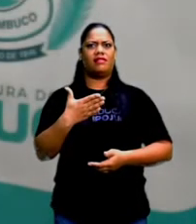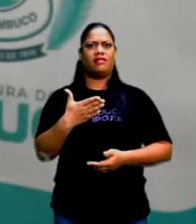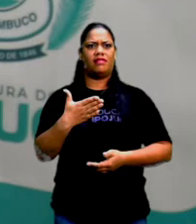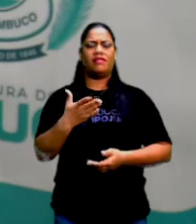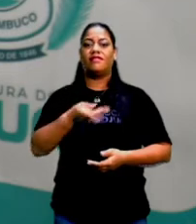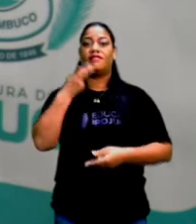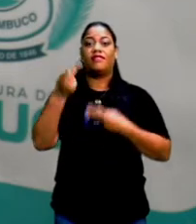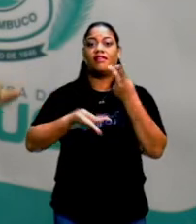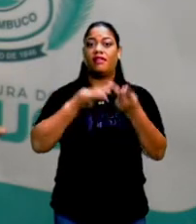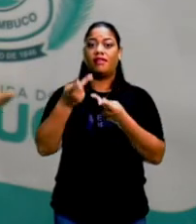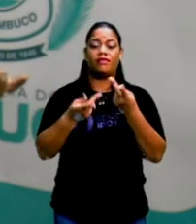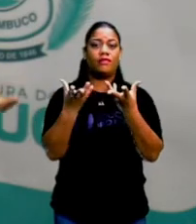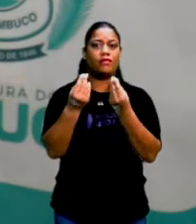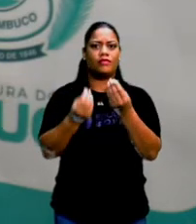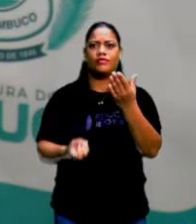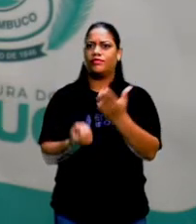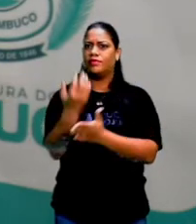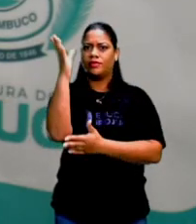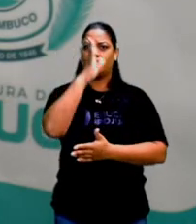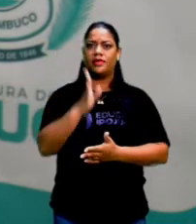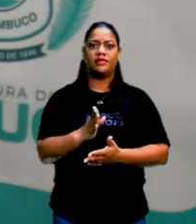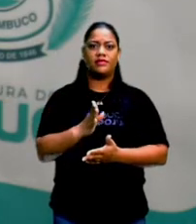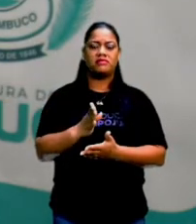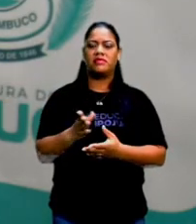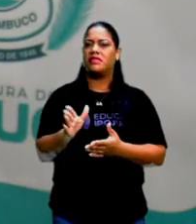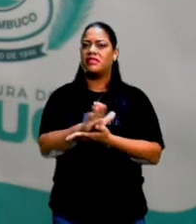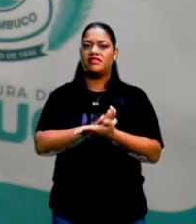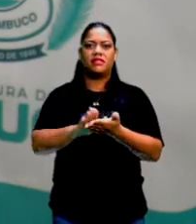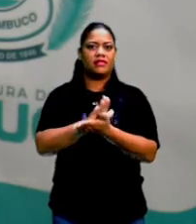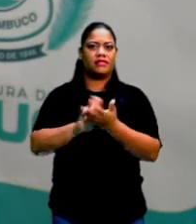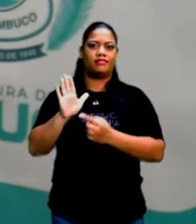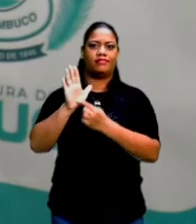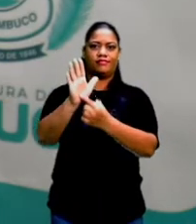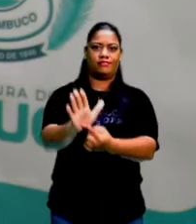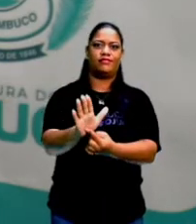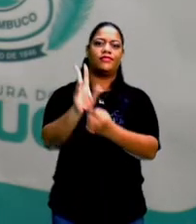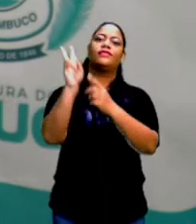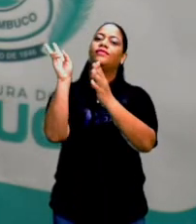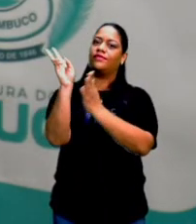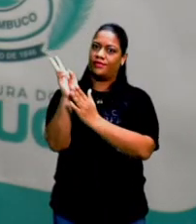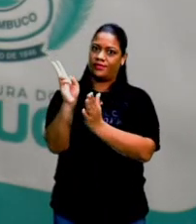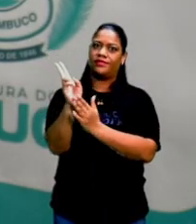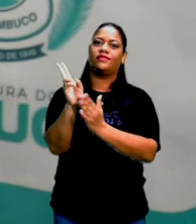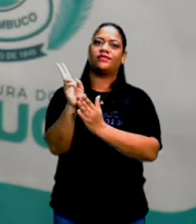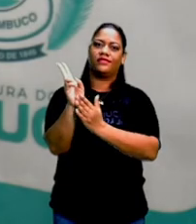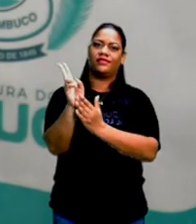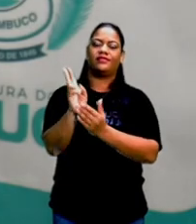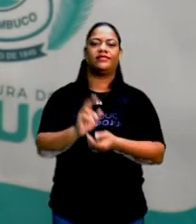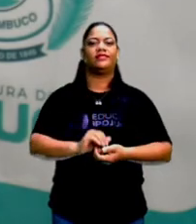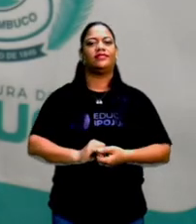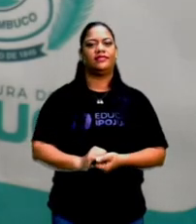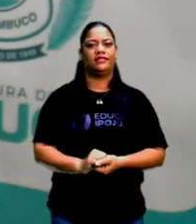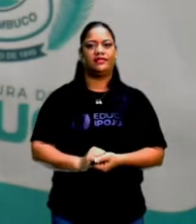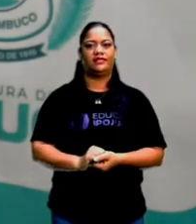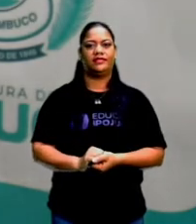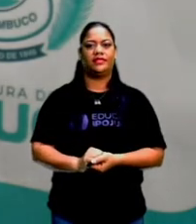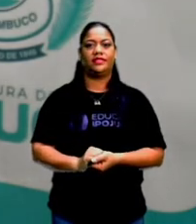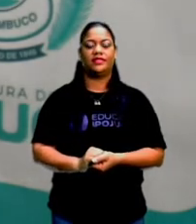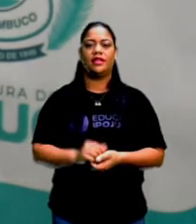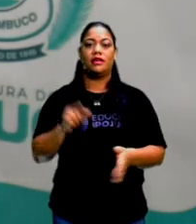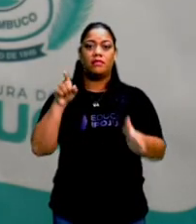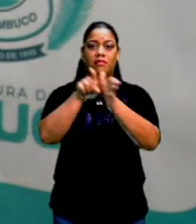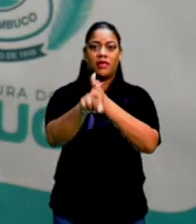terem falado tanto do descobrimento do Brasil e em nenhum momento apareceram os índios, os indígenas. Então, ao mesmo tempo,